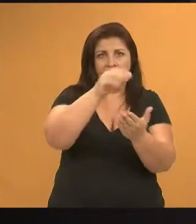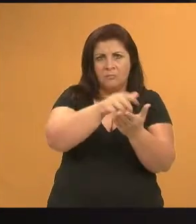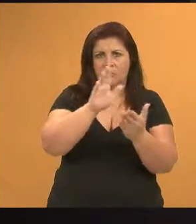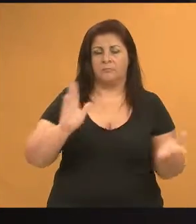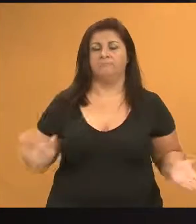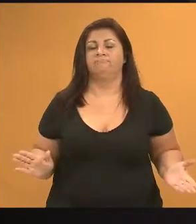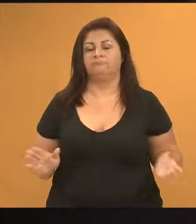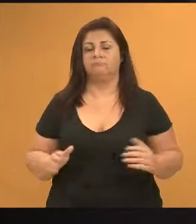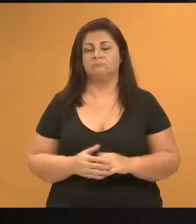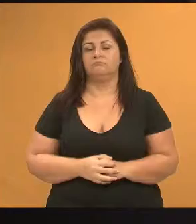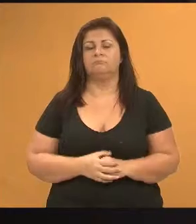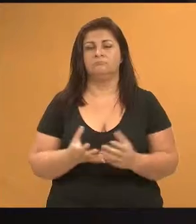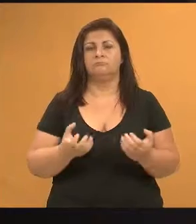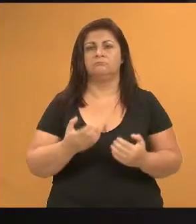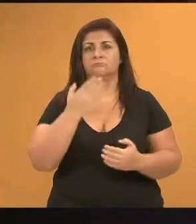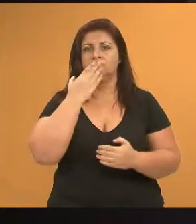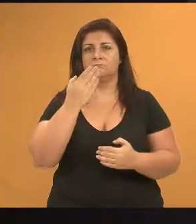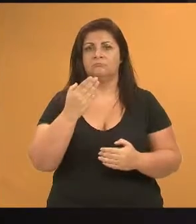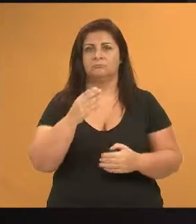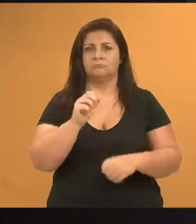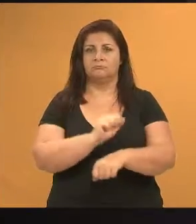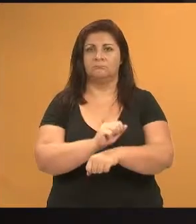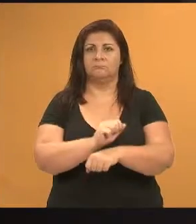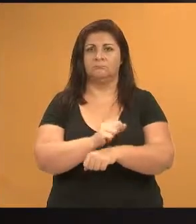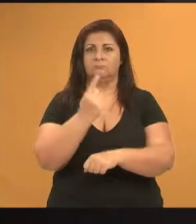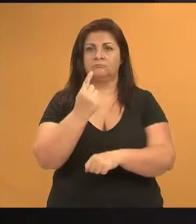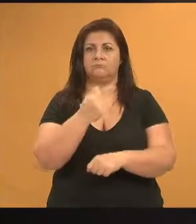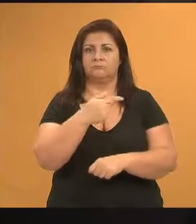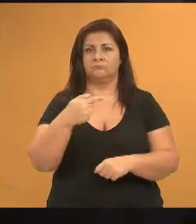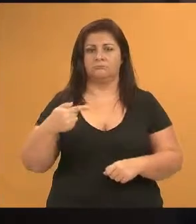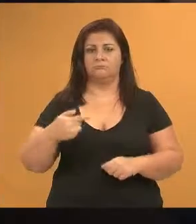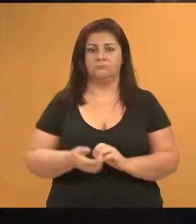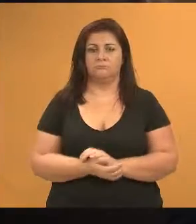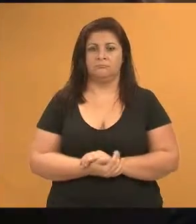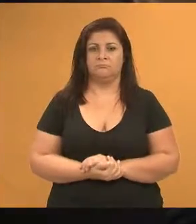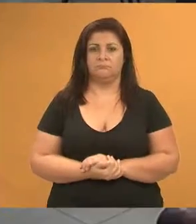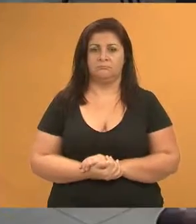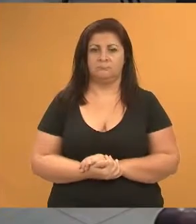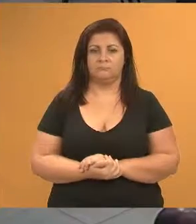vão aprovando. Então, gostaria de pedir adiamento por uma sessão.